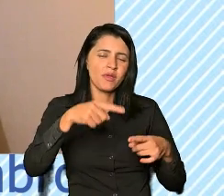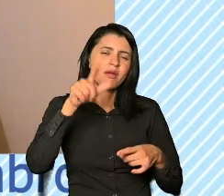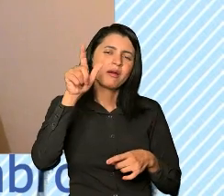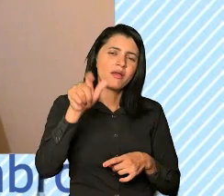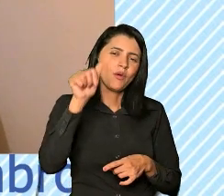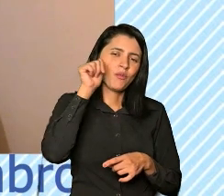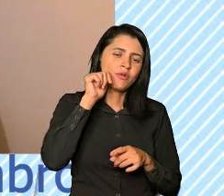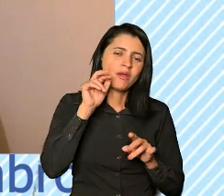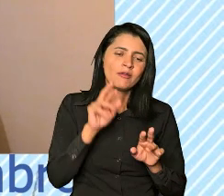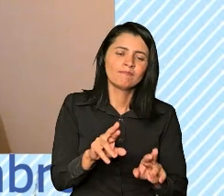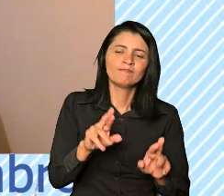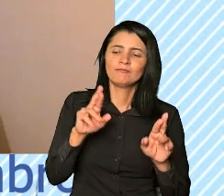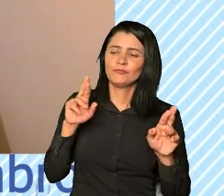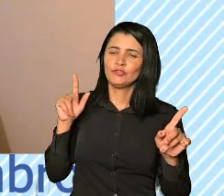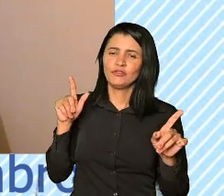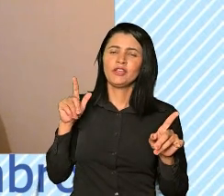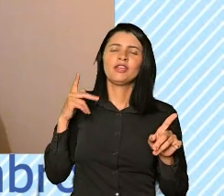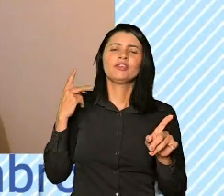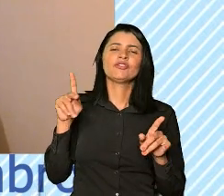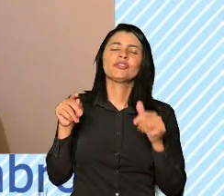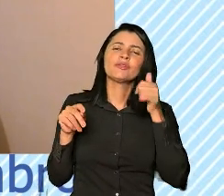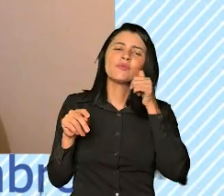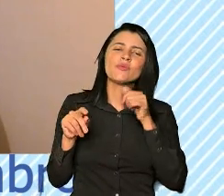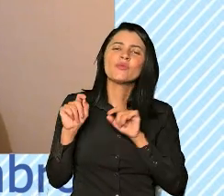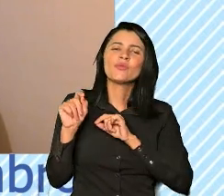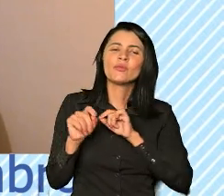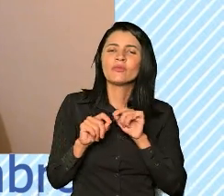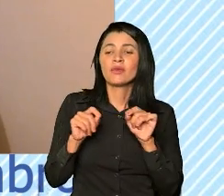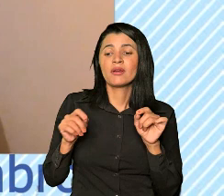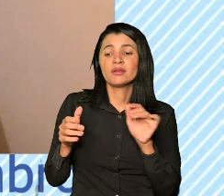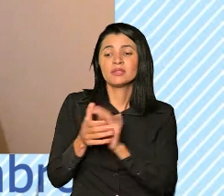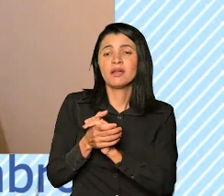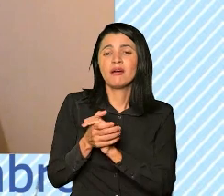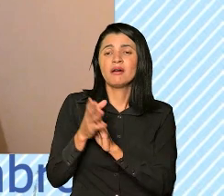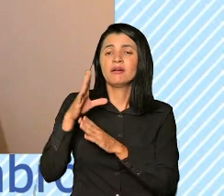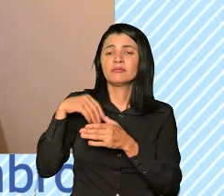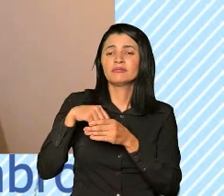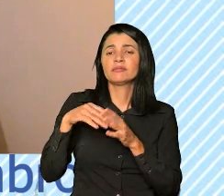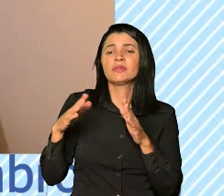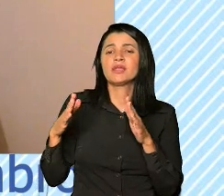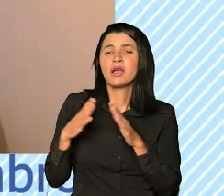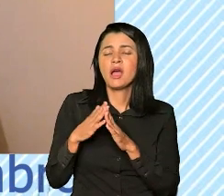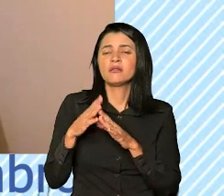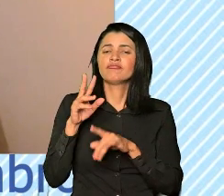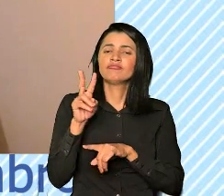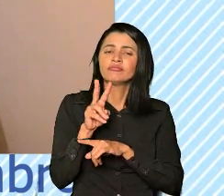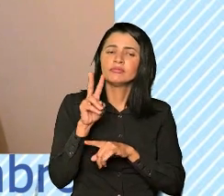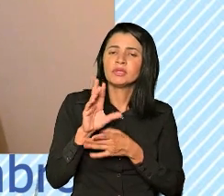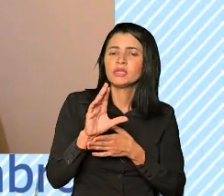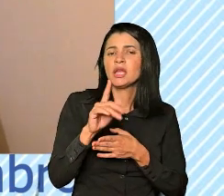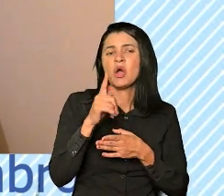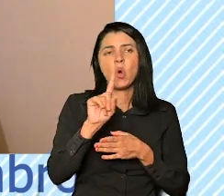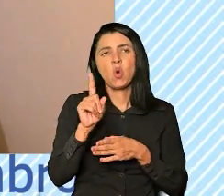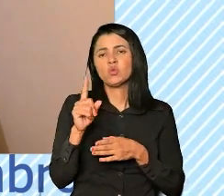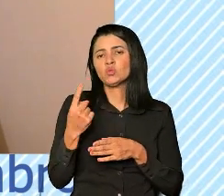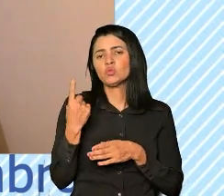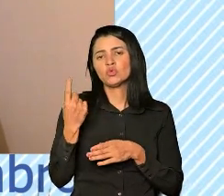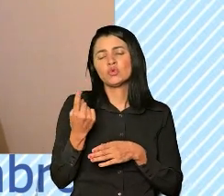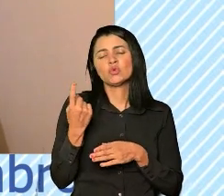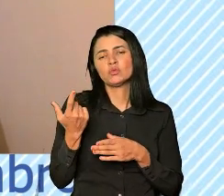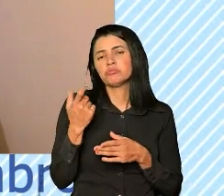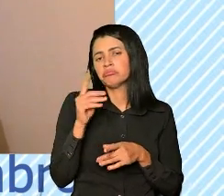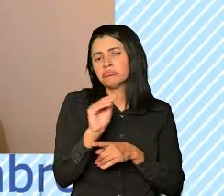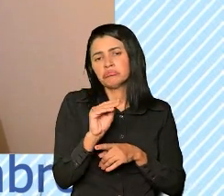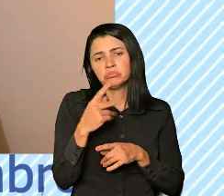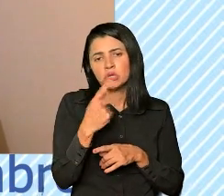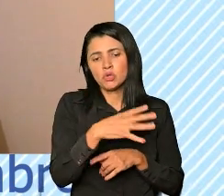mulher diferente da mulher que está casada em casa, que está sustentando sua família, ou não está casada, sustenta